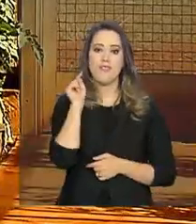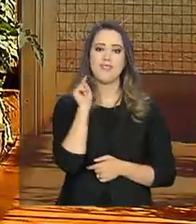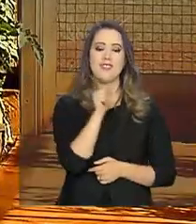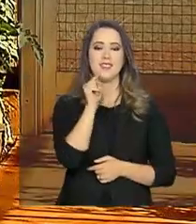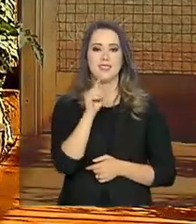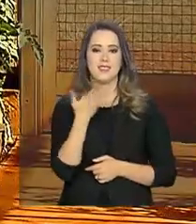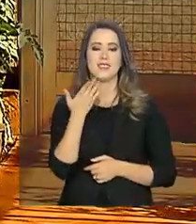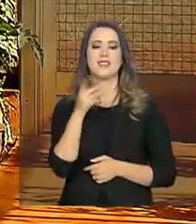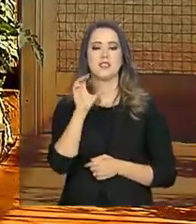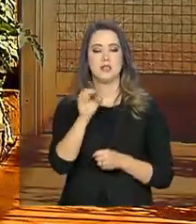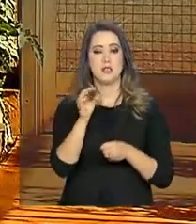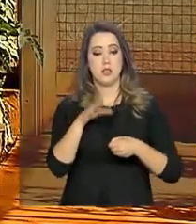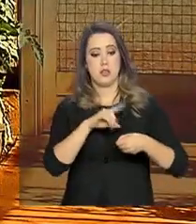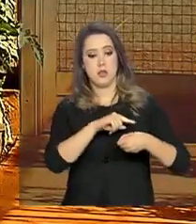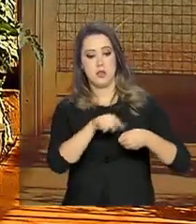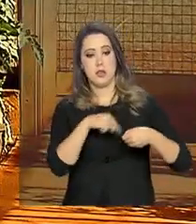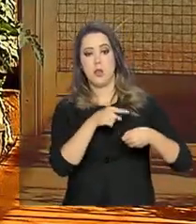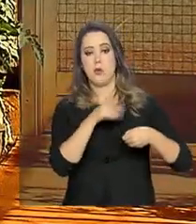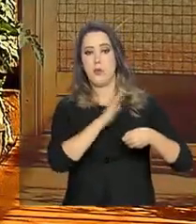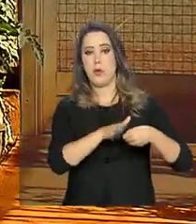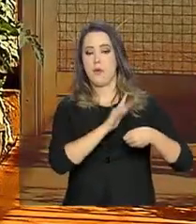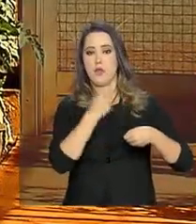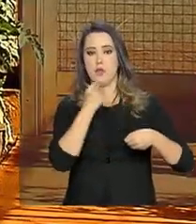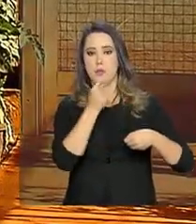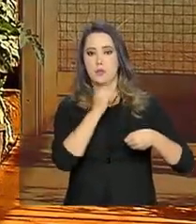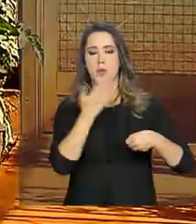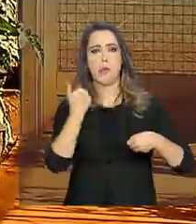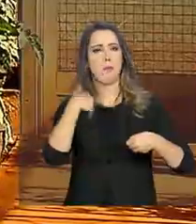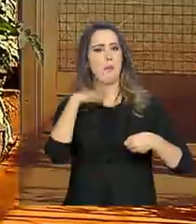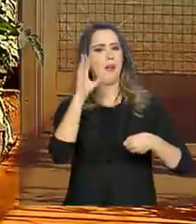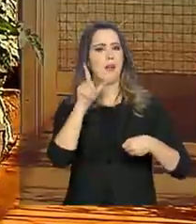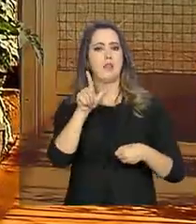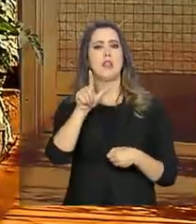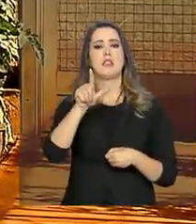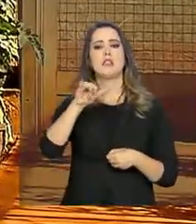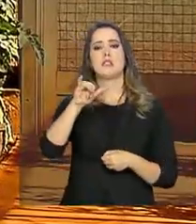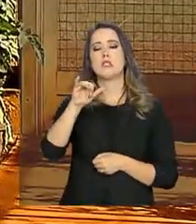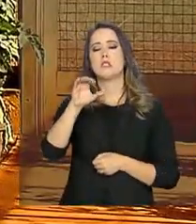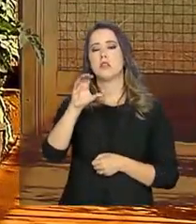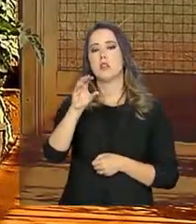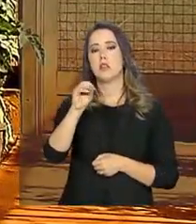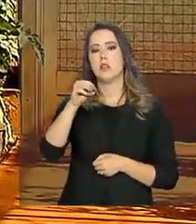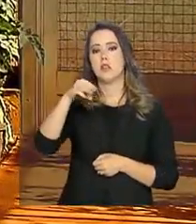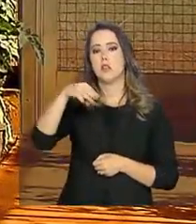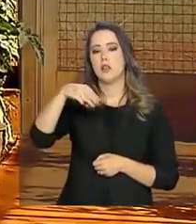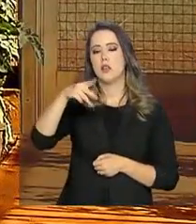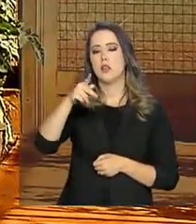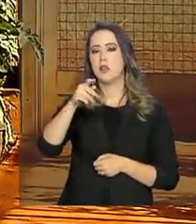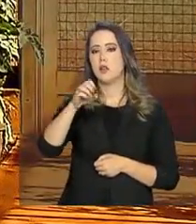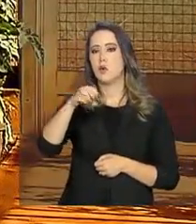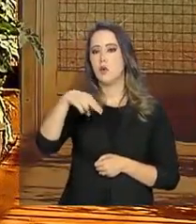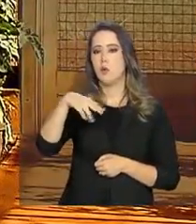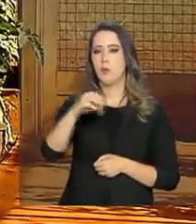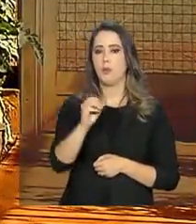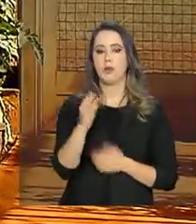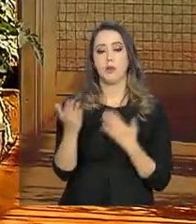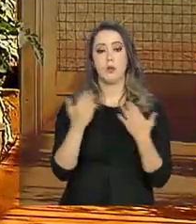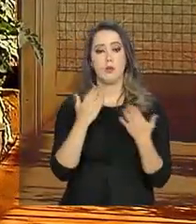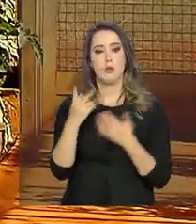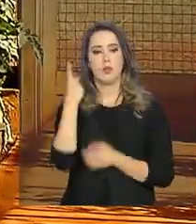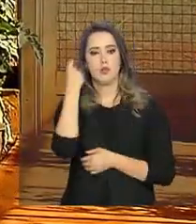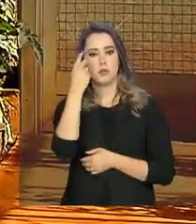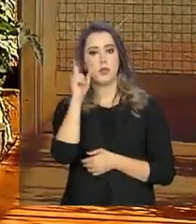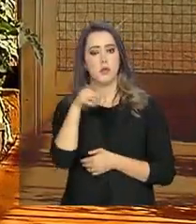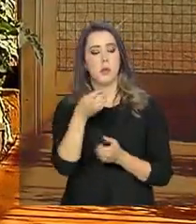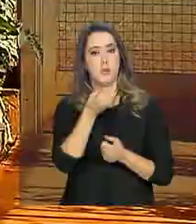do samir que contém até três vezes mais e coop ano do que o considerado normal no alimento além de ser mais benéfico para